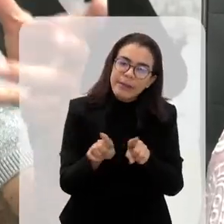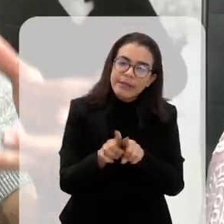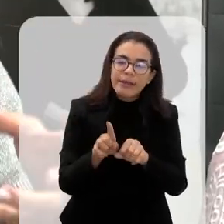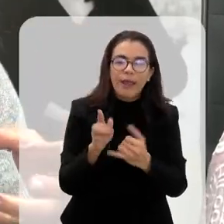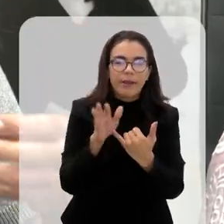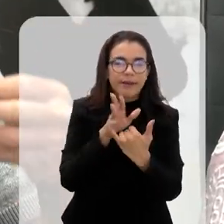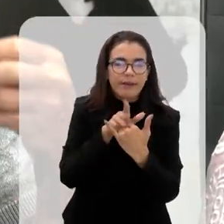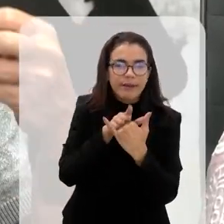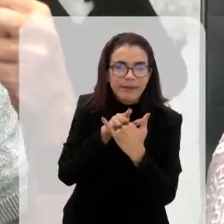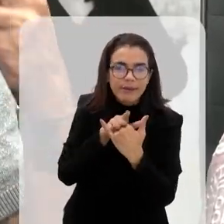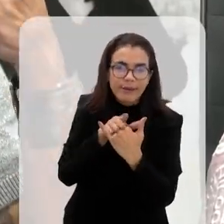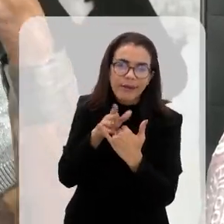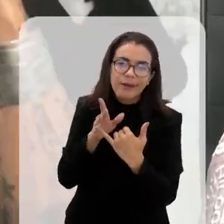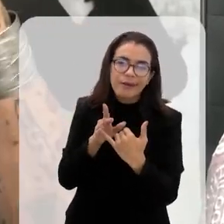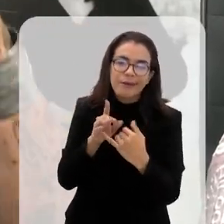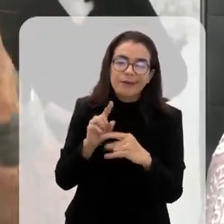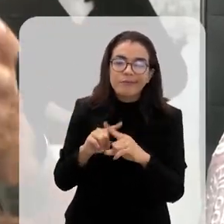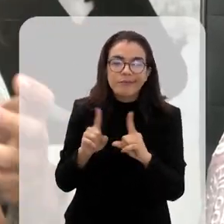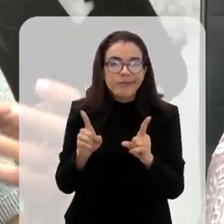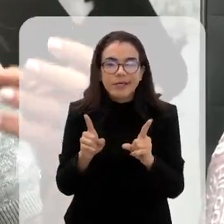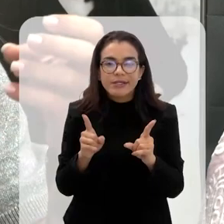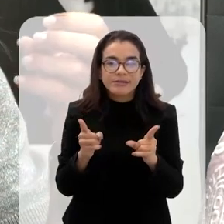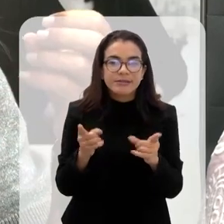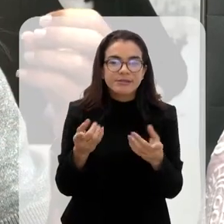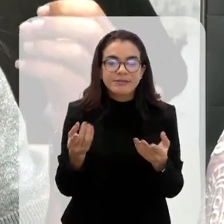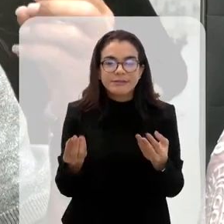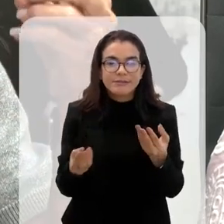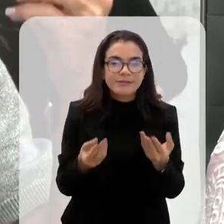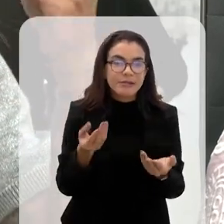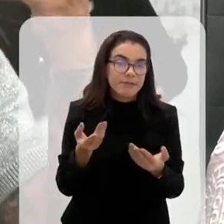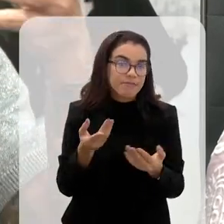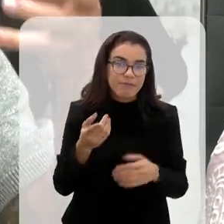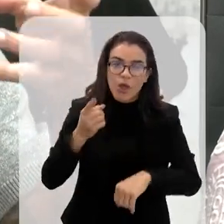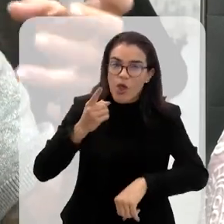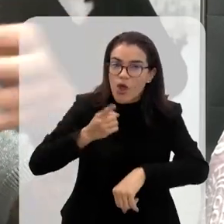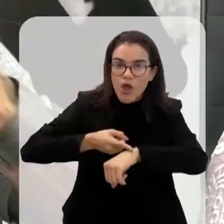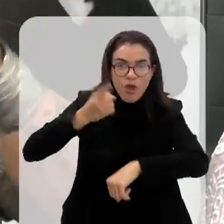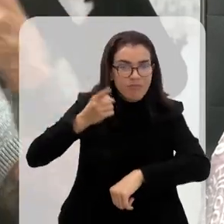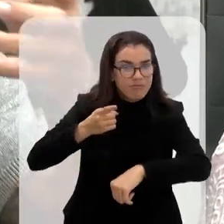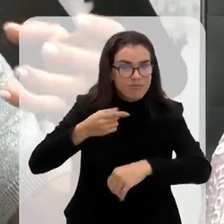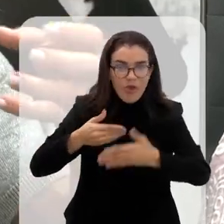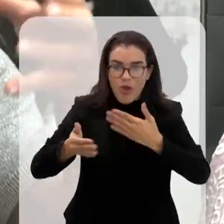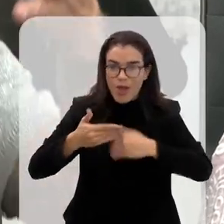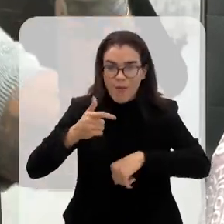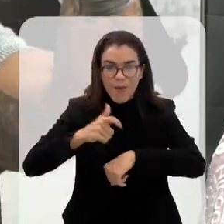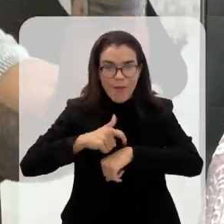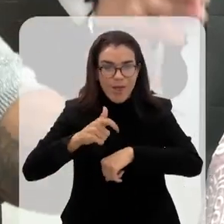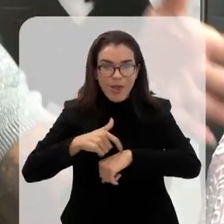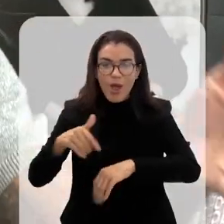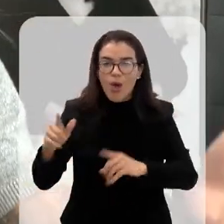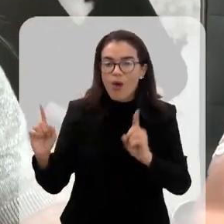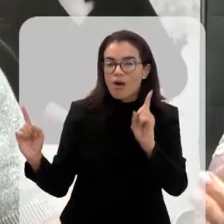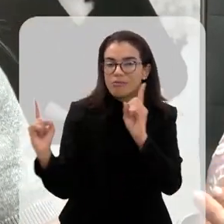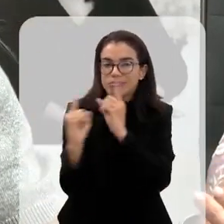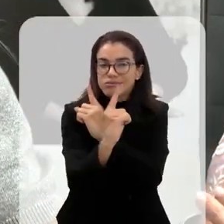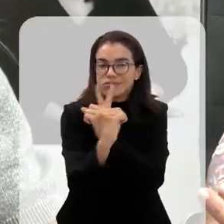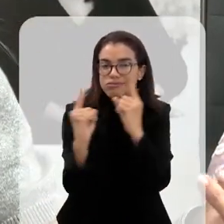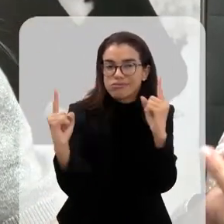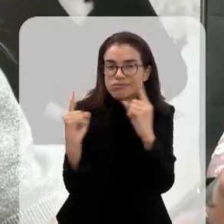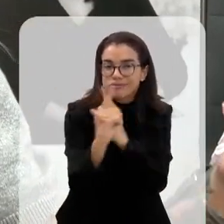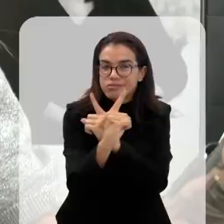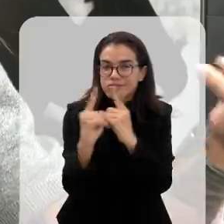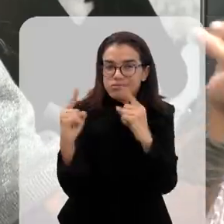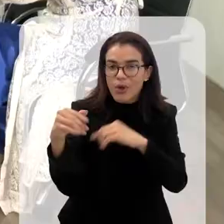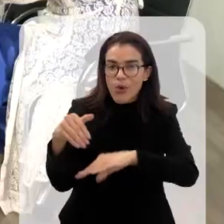tem o canal, né? Mas e hoje a gente recebe a qualquer momento. Eu paro na rua, né?